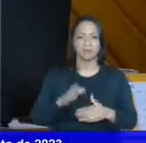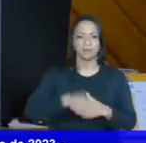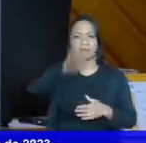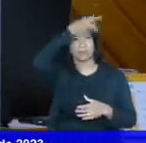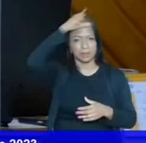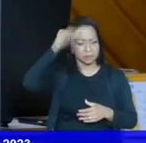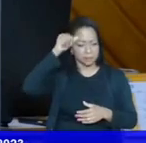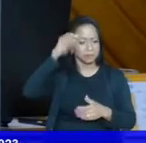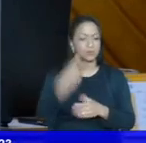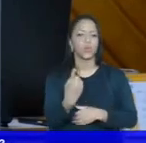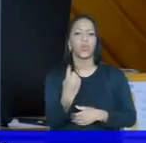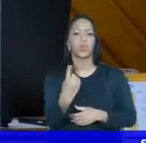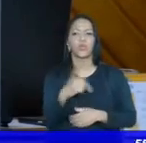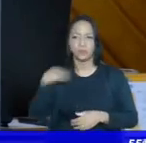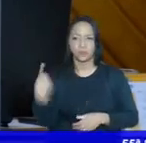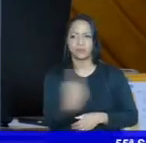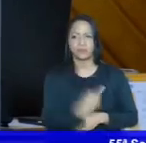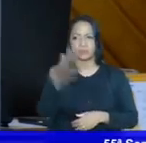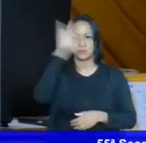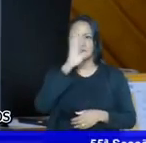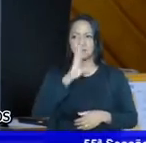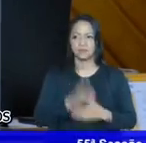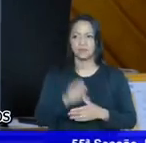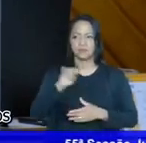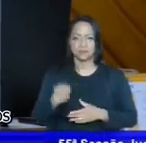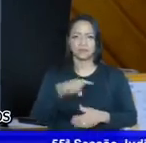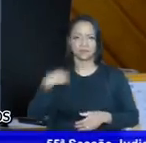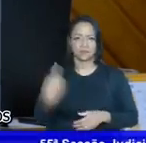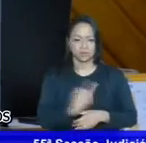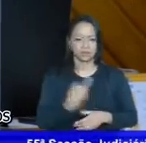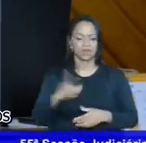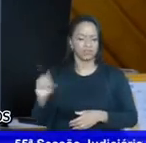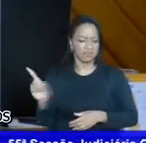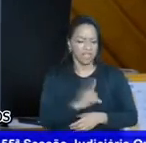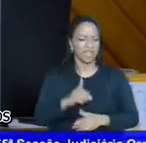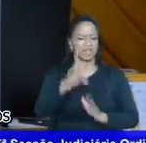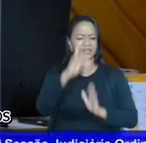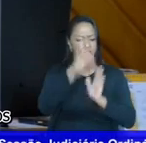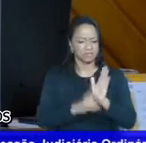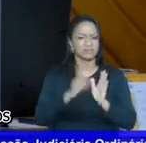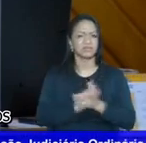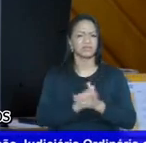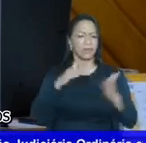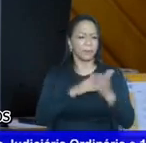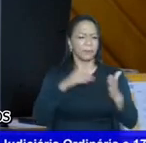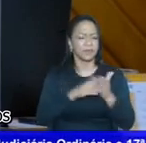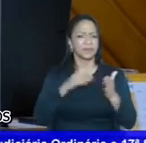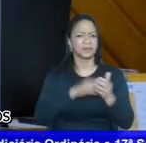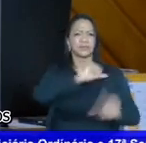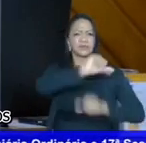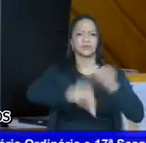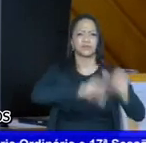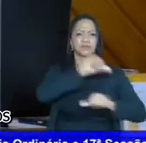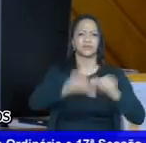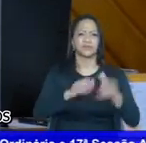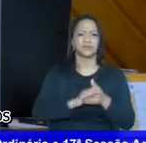direito é único para todos nós do Brasil. E se nós negarmos vigência ao direito, nós estamos impedindo a